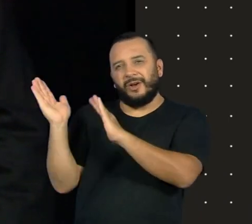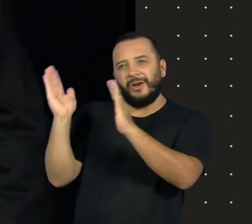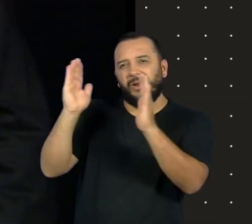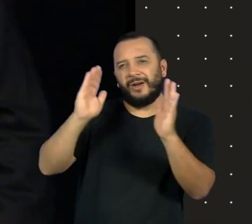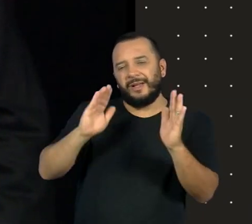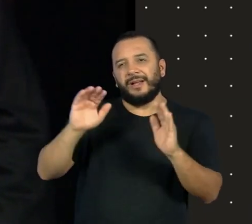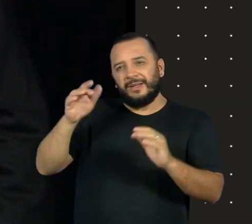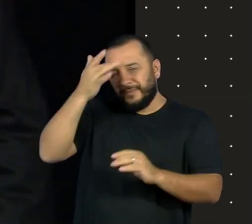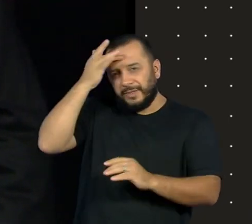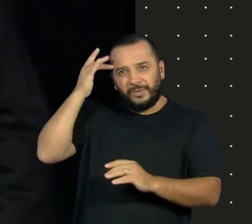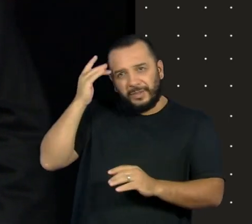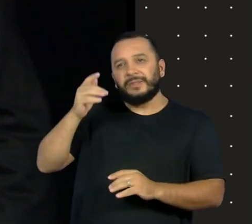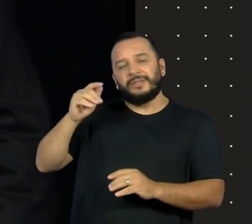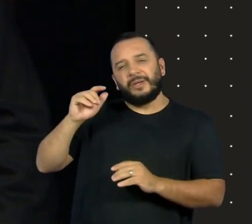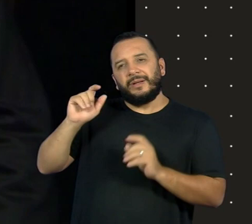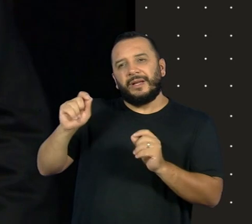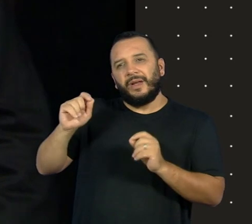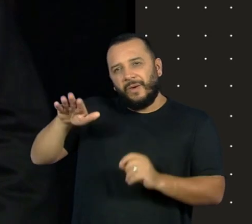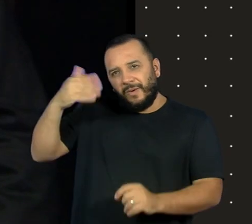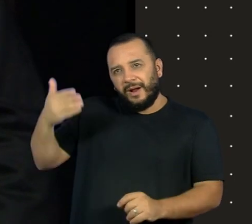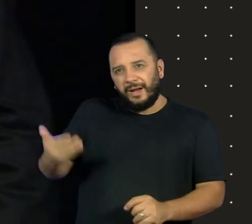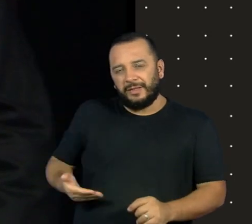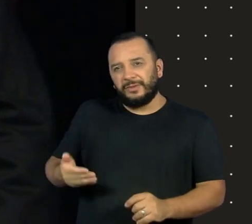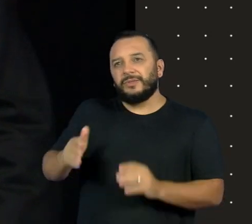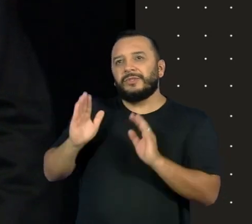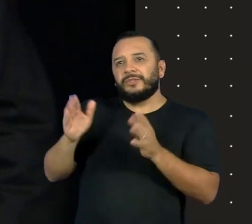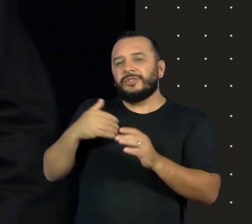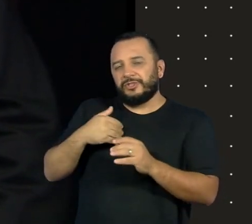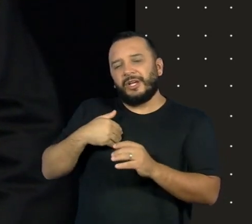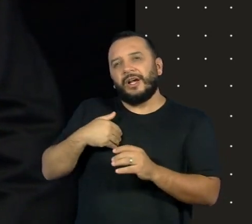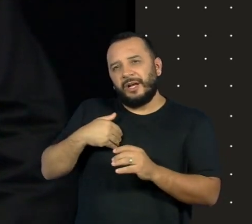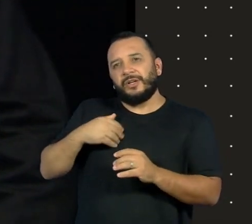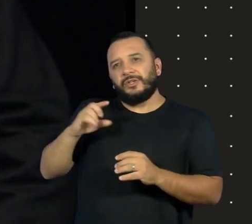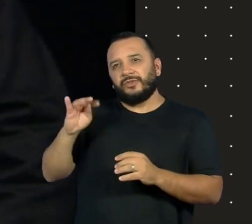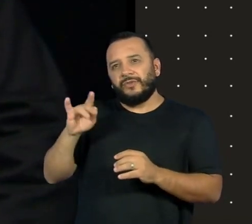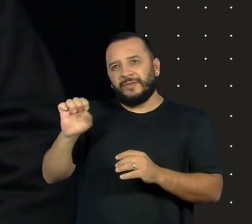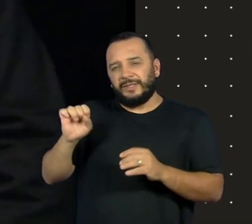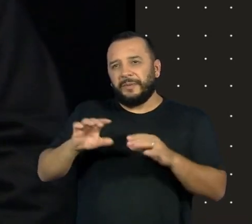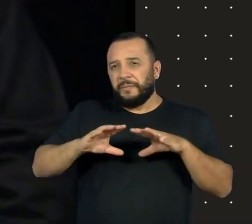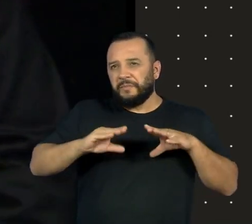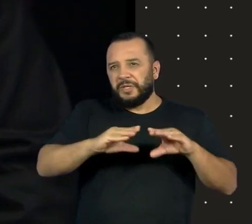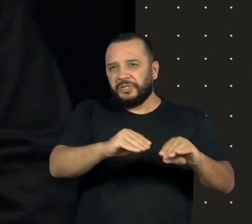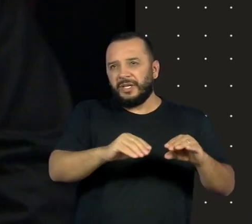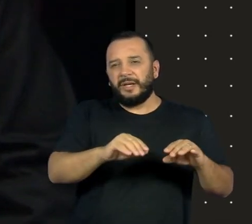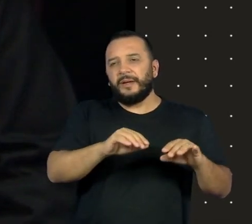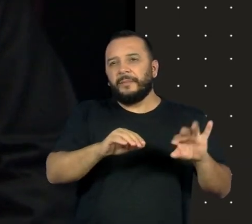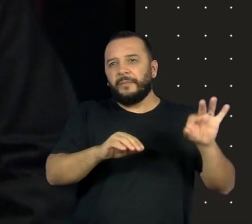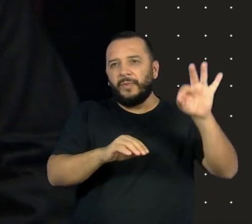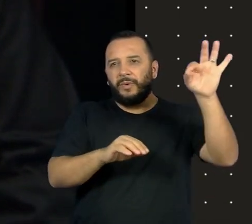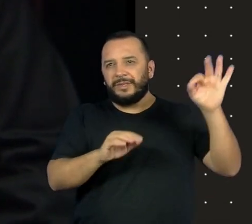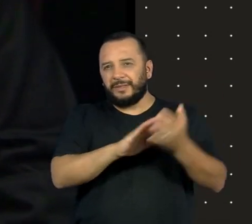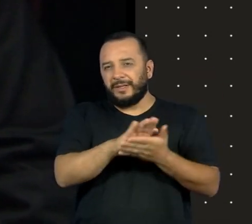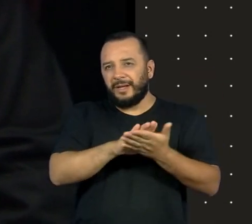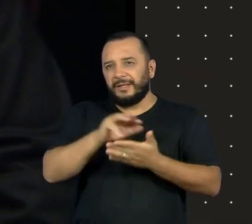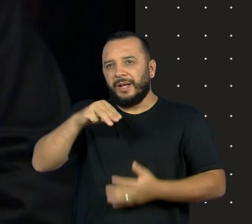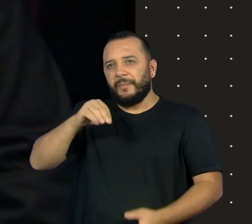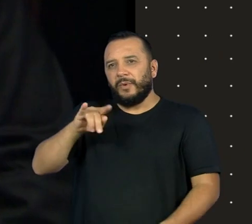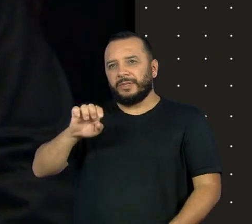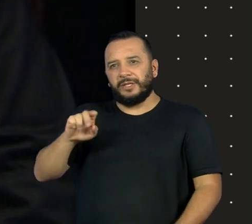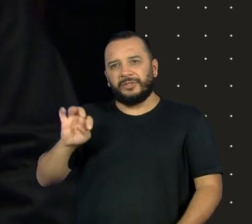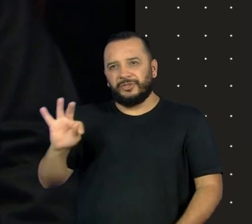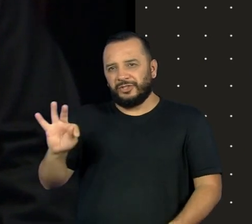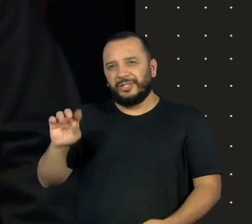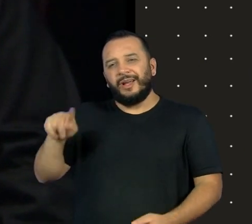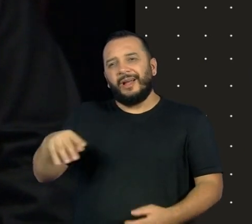exemplo, seria incapaz de prejudicar a uma mosca. E Mozart, ainda que um tanto grosseiro, era uma pessoa altamente sensível.